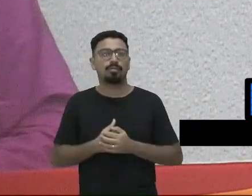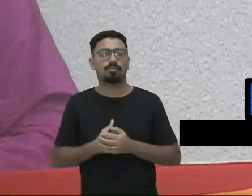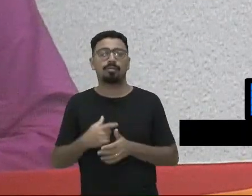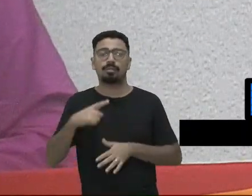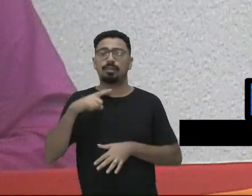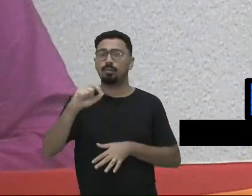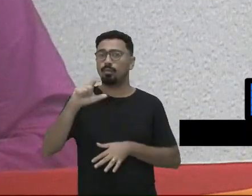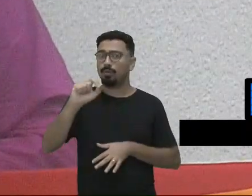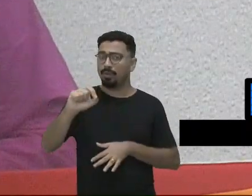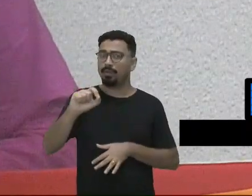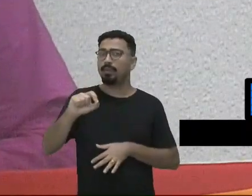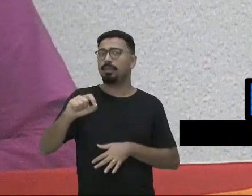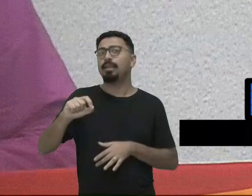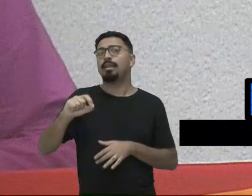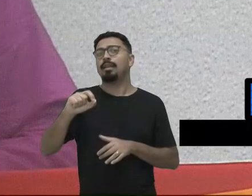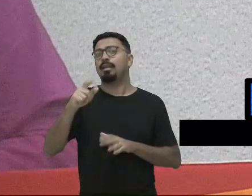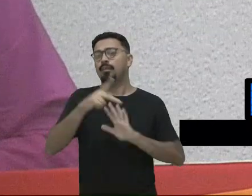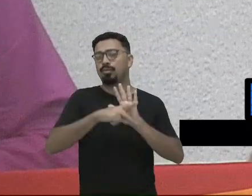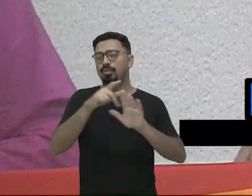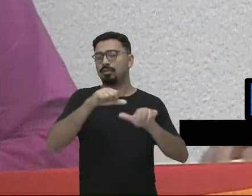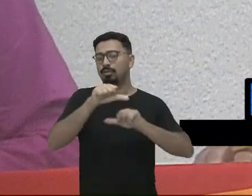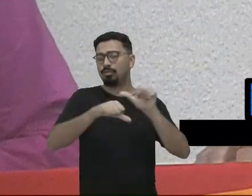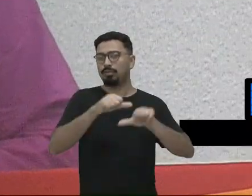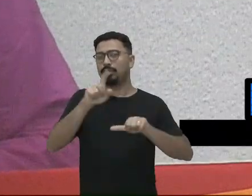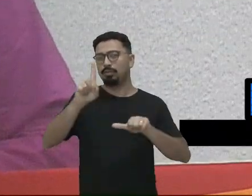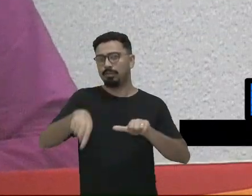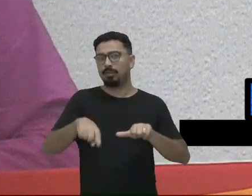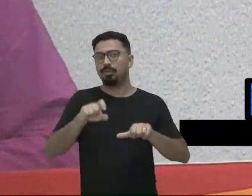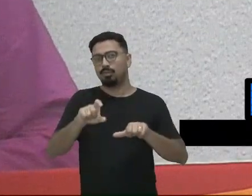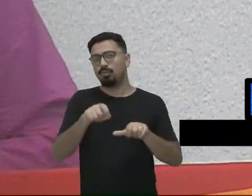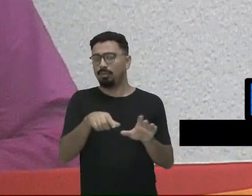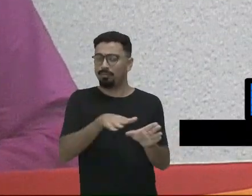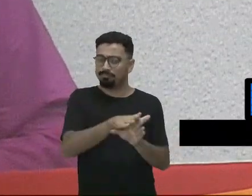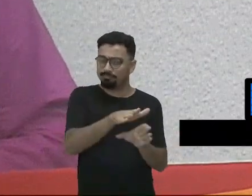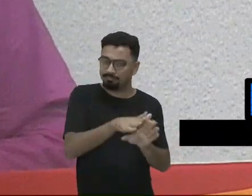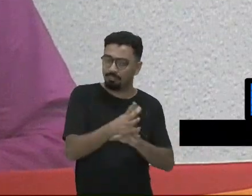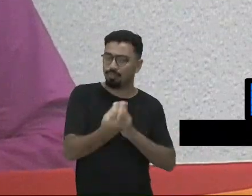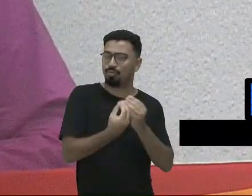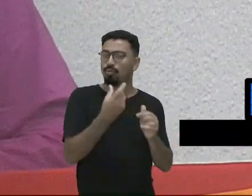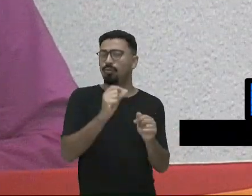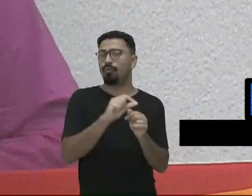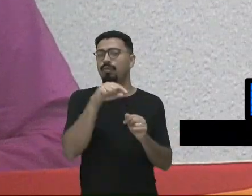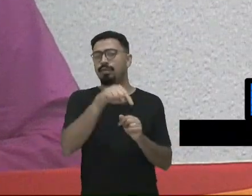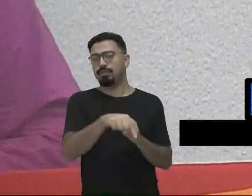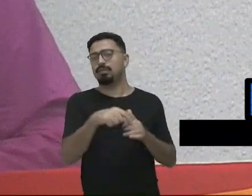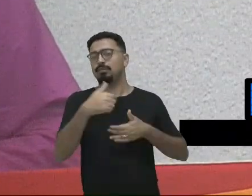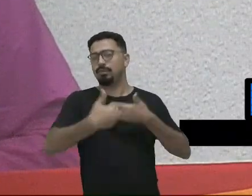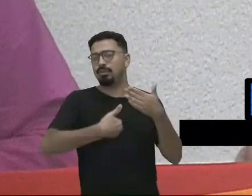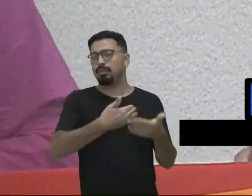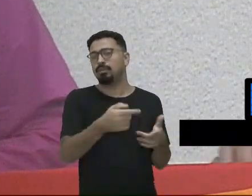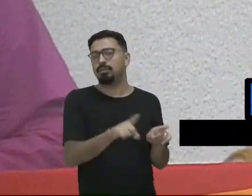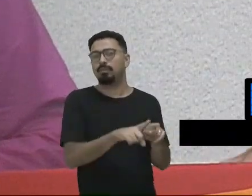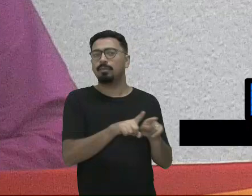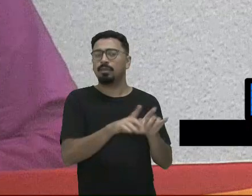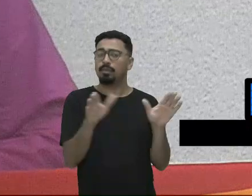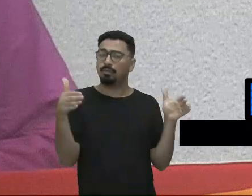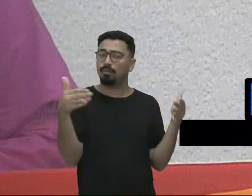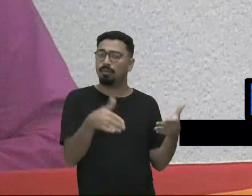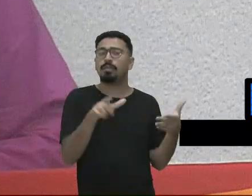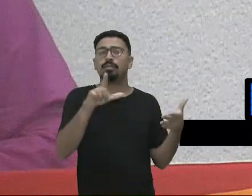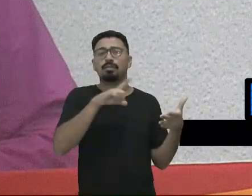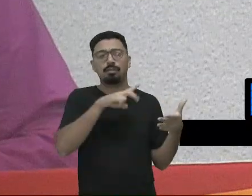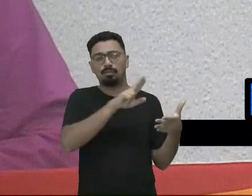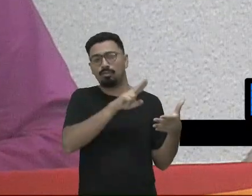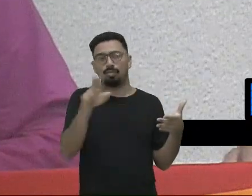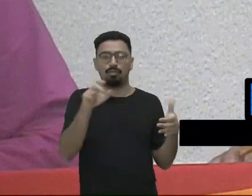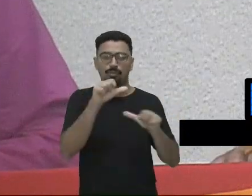essa alteração, seja através da orientação de como se faz esse procedimento, falando especificamente da questão do nome